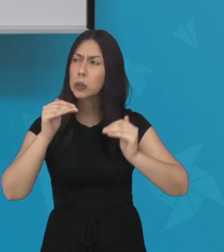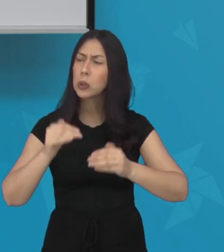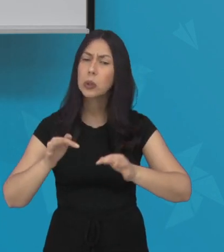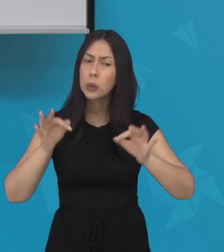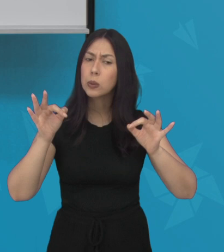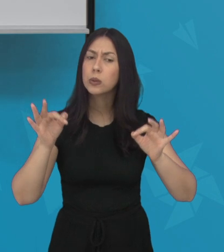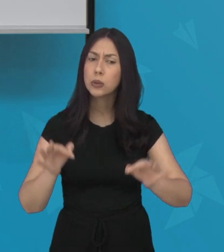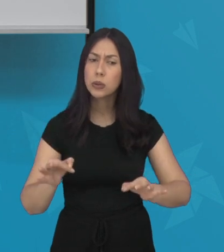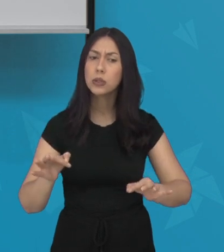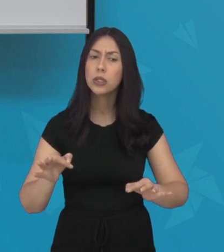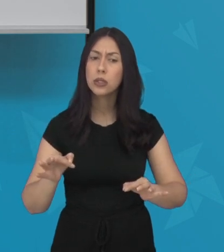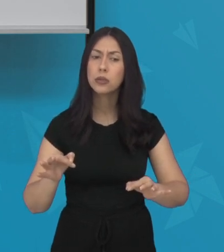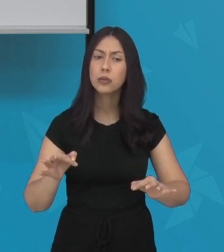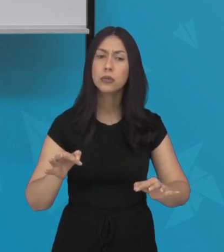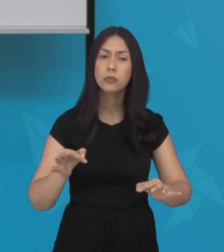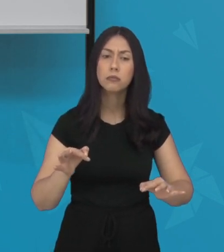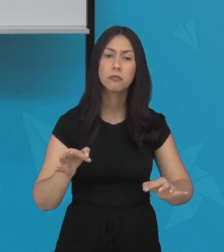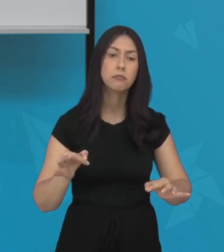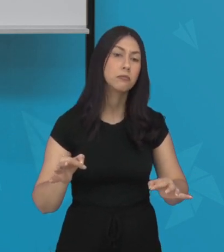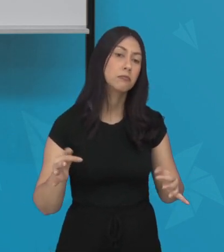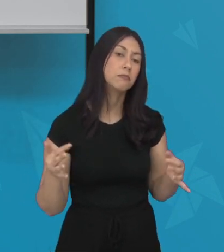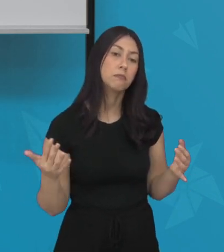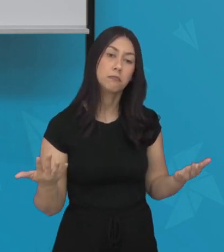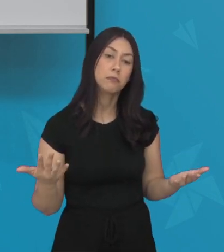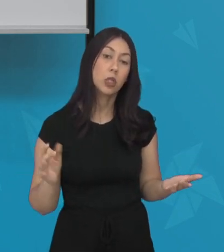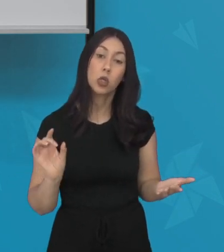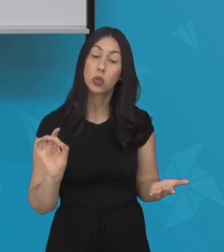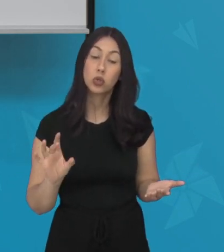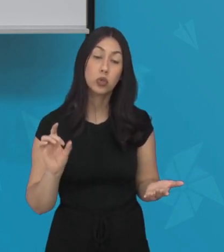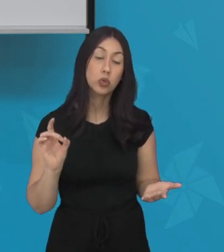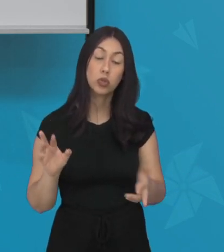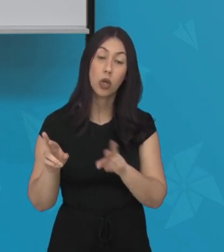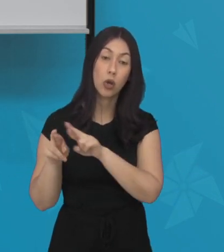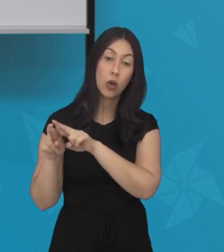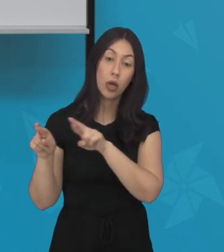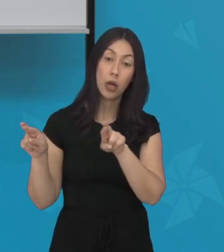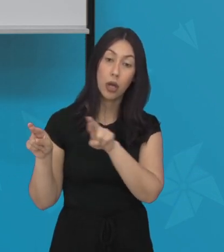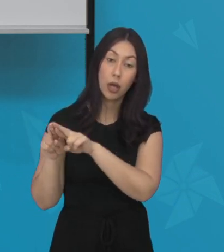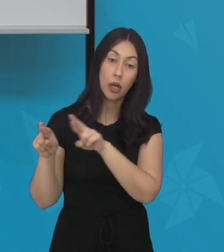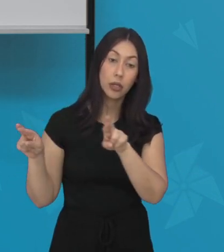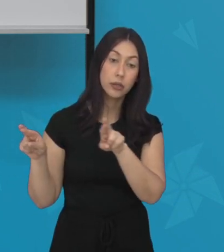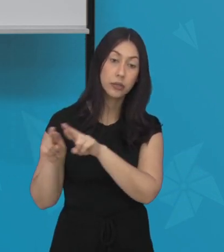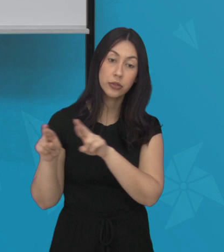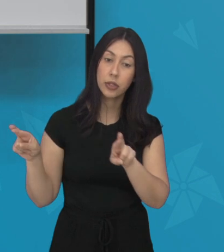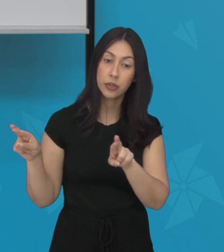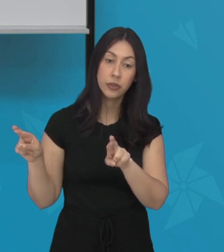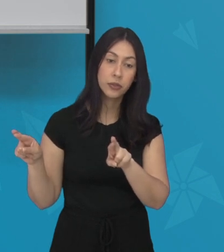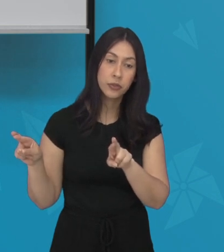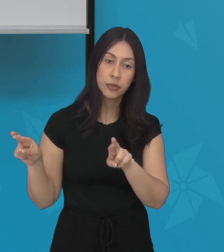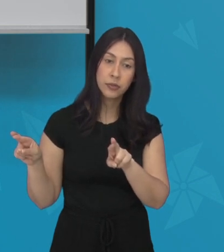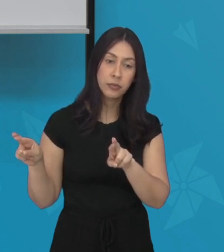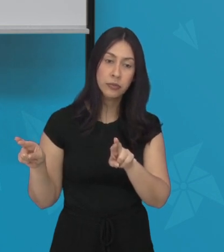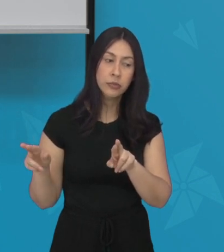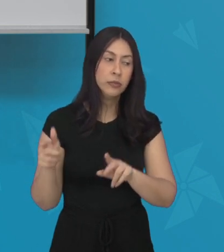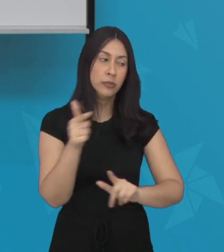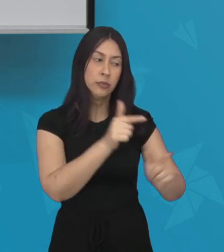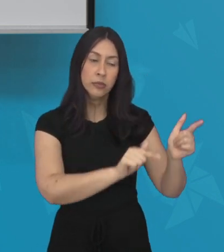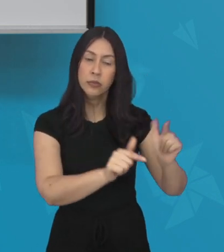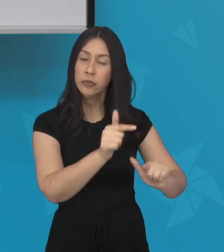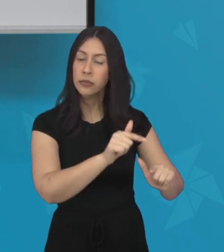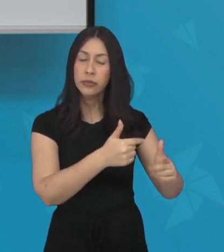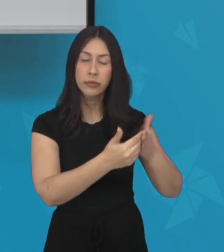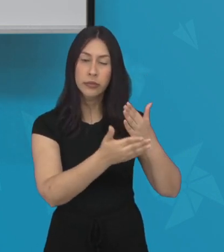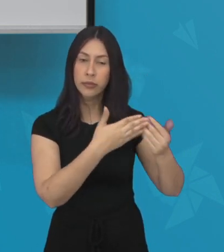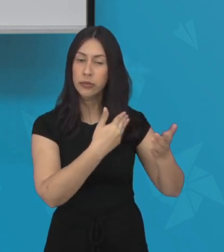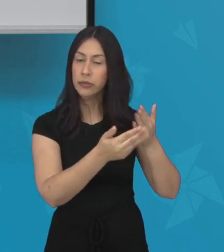agentes a gente vai utilizar. Como eu falei, aqui a gente está utilizando, por exemplo, só os reagentes, o resto da cadeia ali nesse momento não interessa